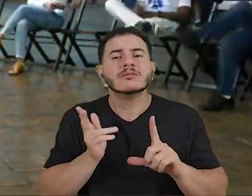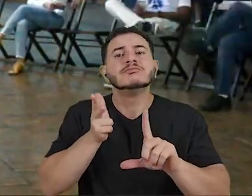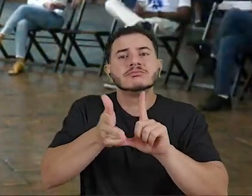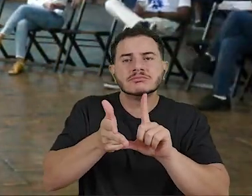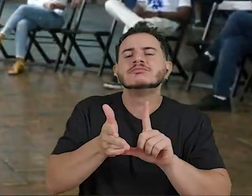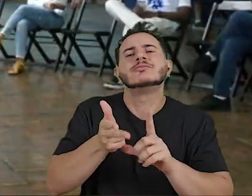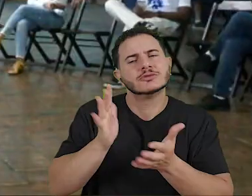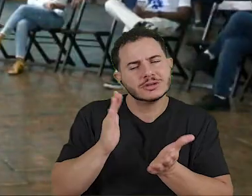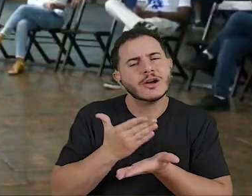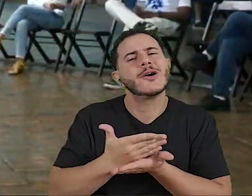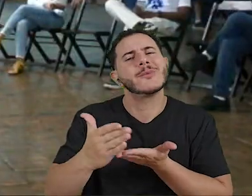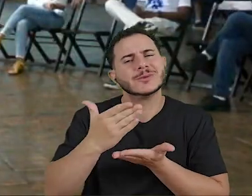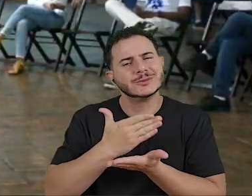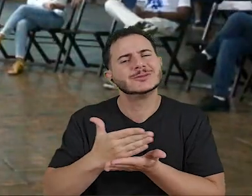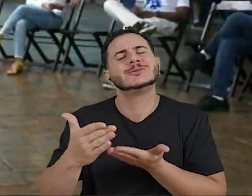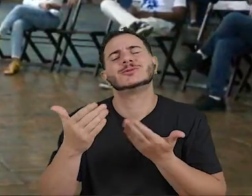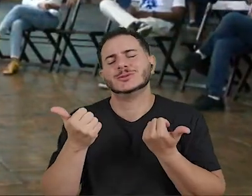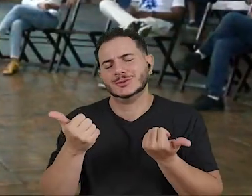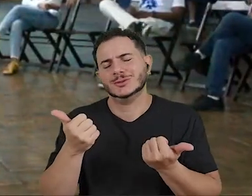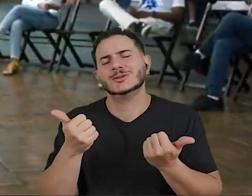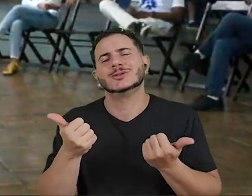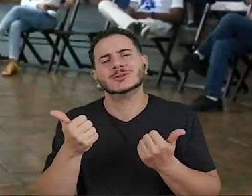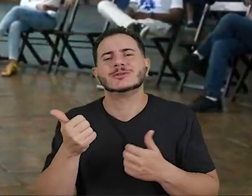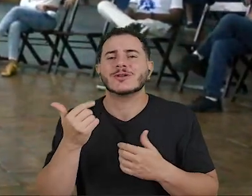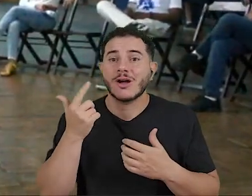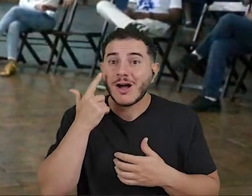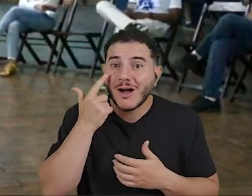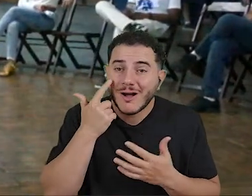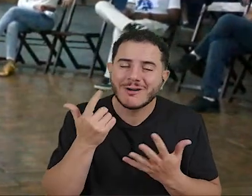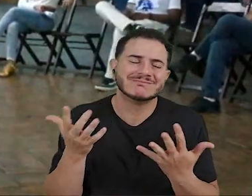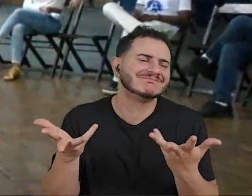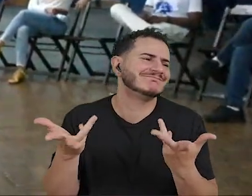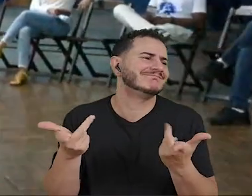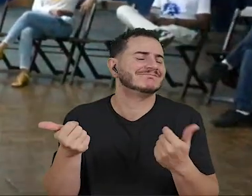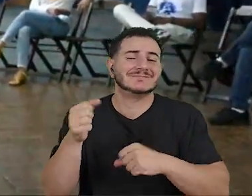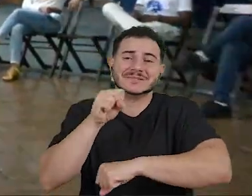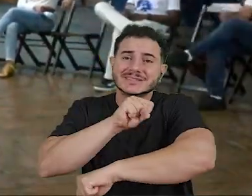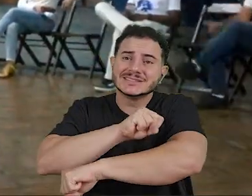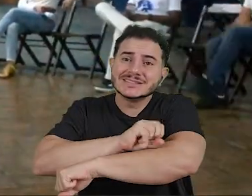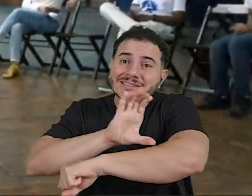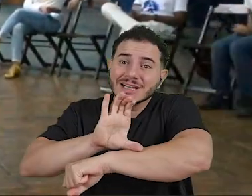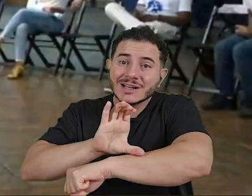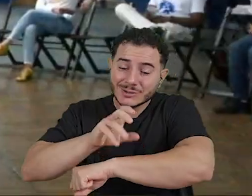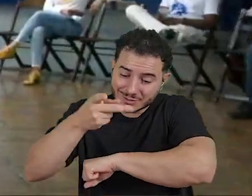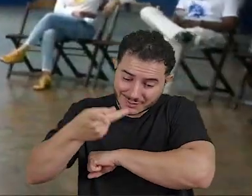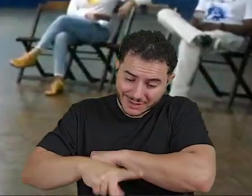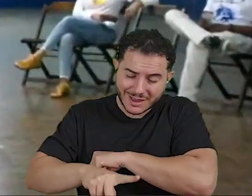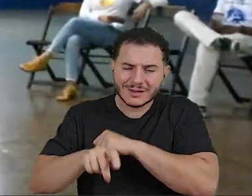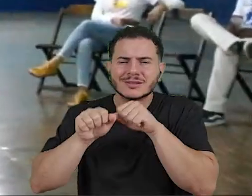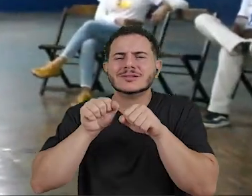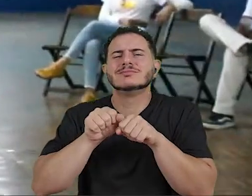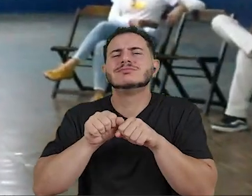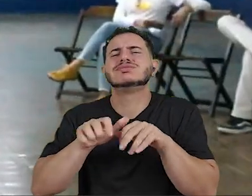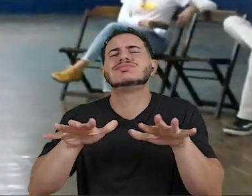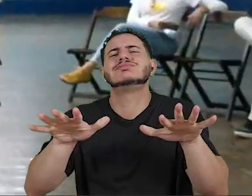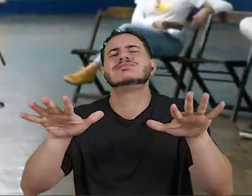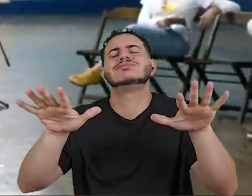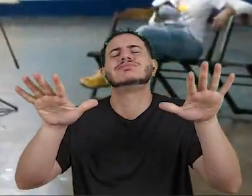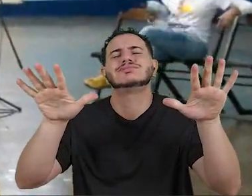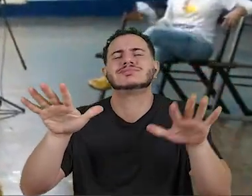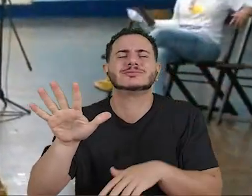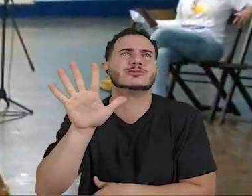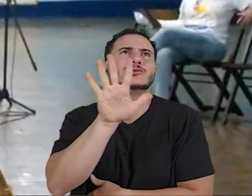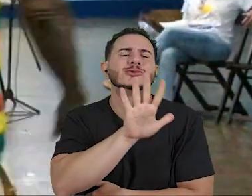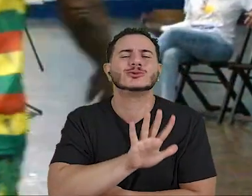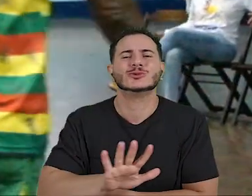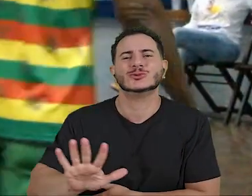já está rolando. Ah, já está rolando, olha que maravilha. De São Carlos para todos os cantos online